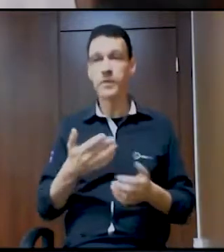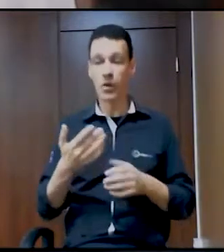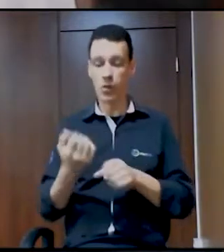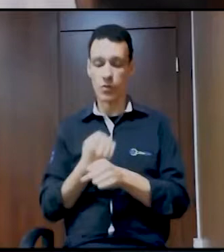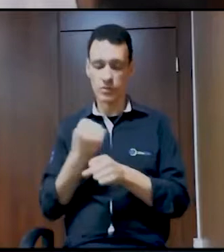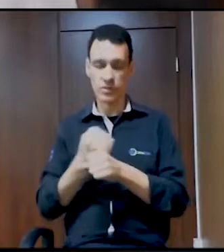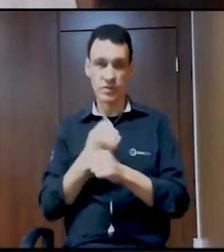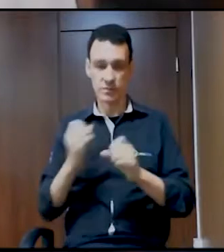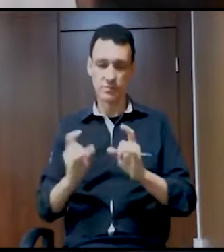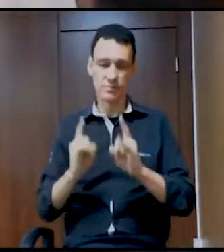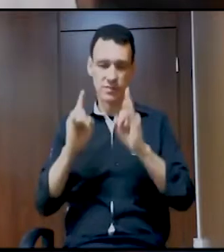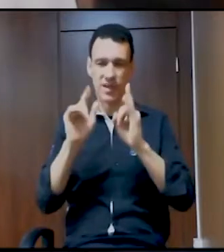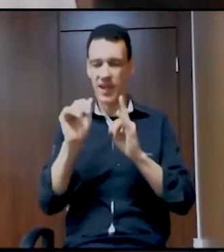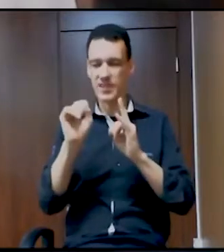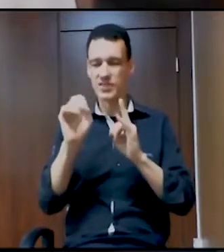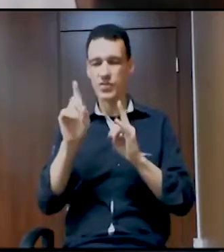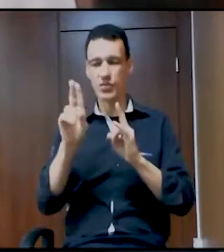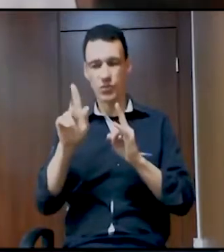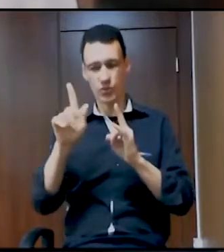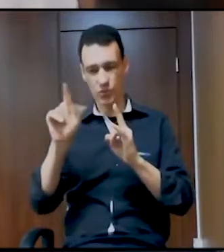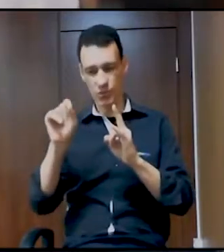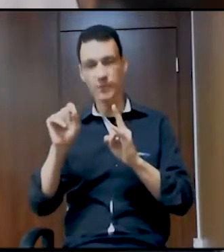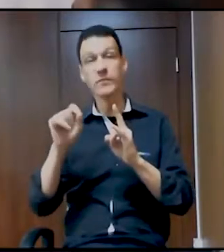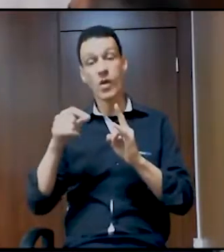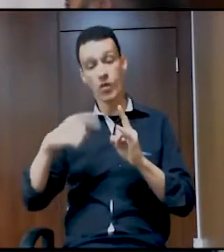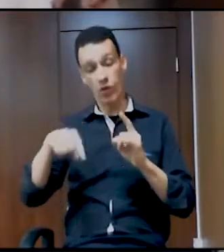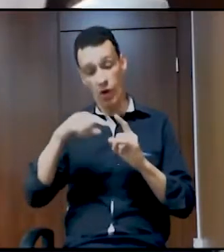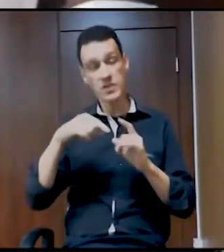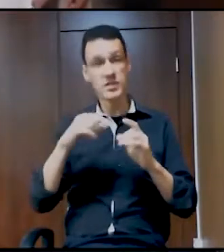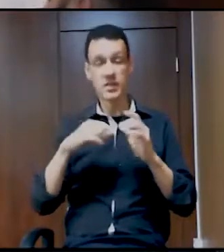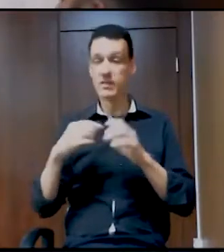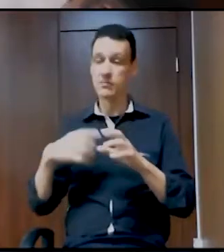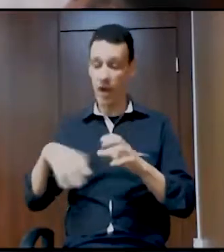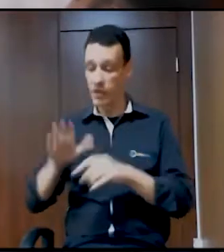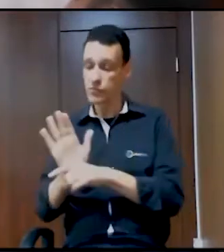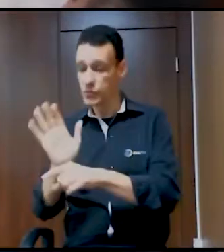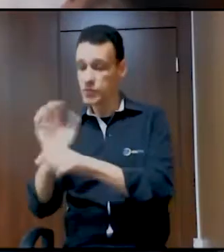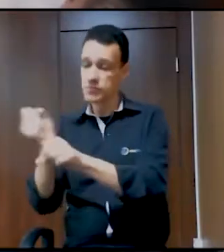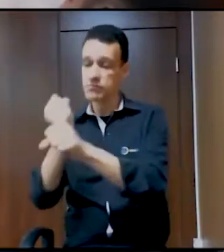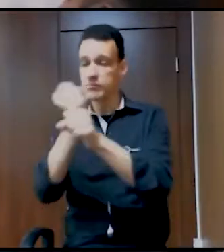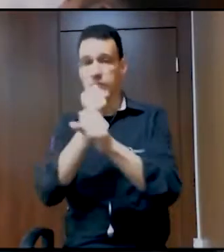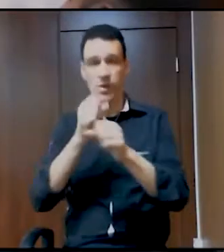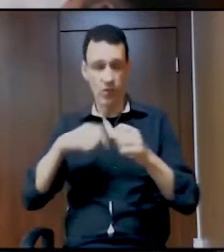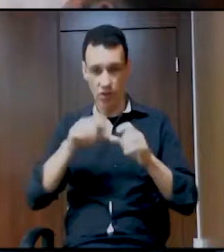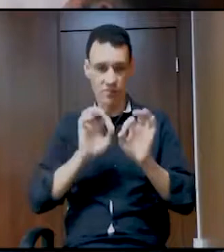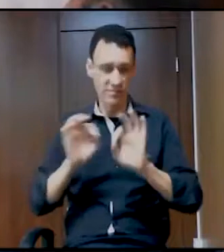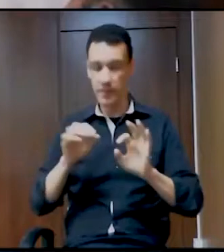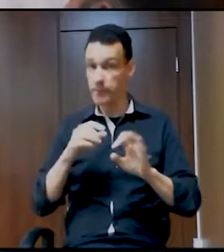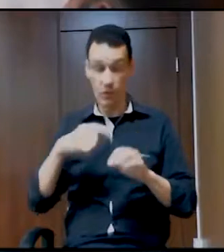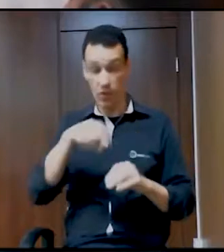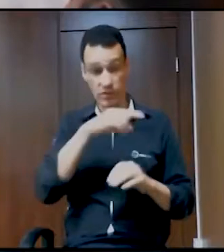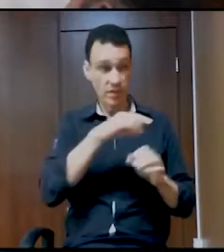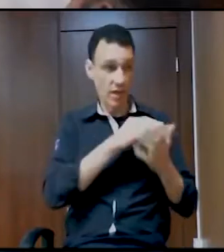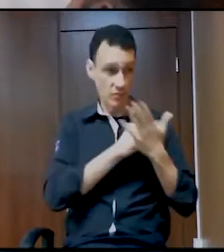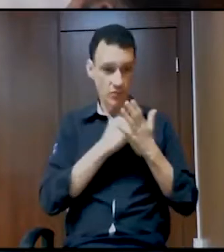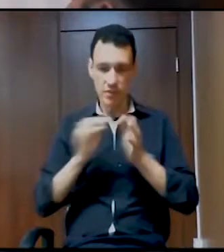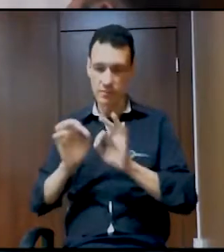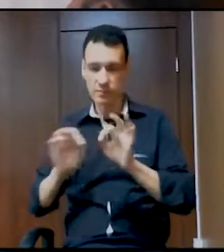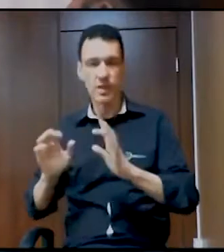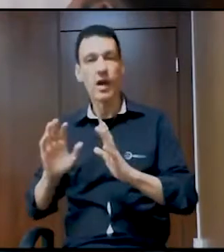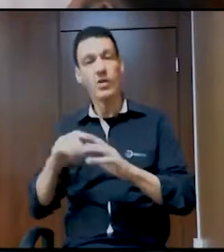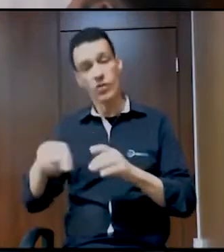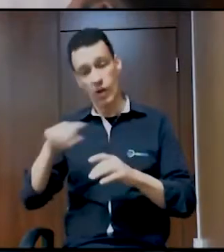prédio Asdrubal, que nós, moradores de rua, fomos usados para essa política, tá lá na